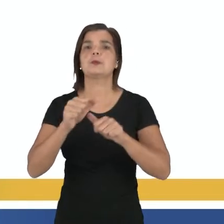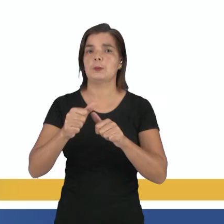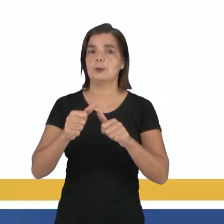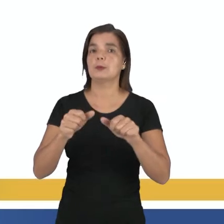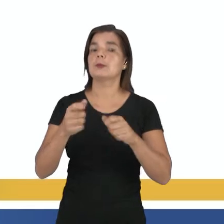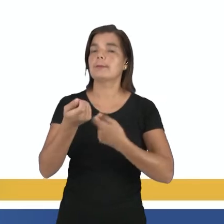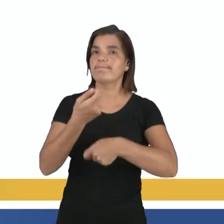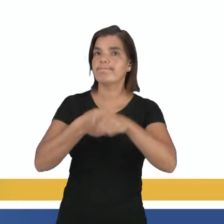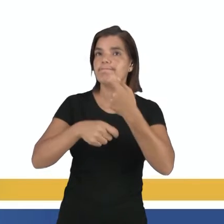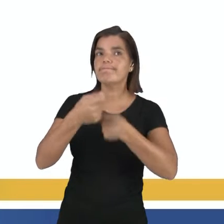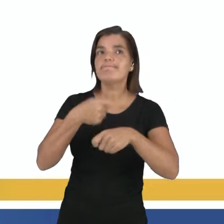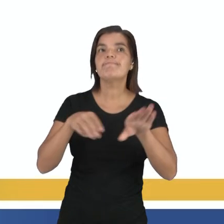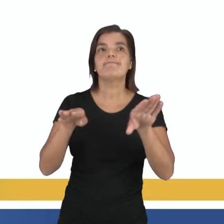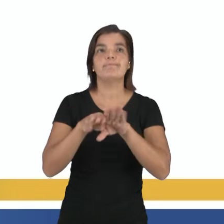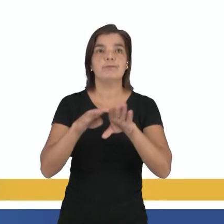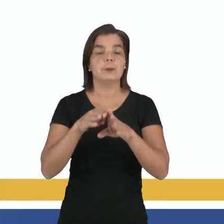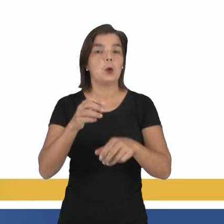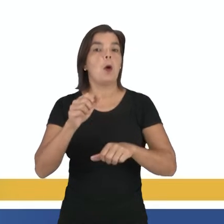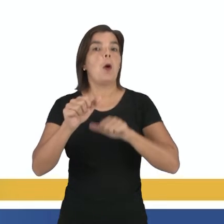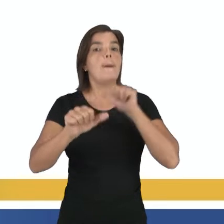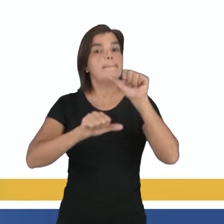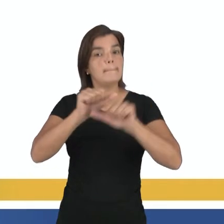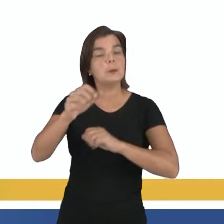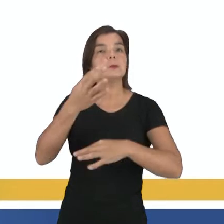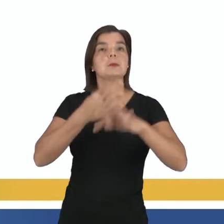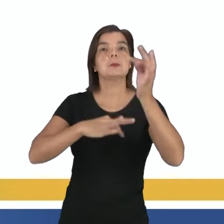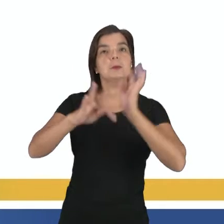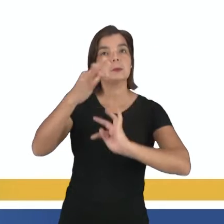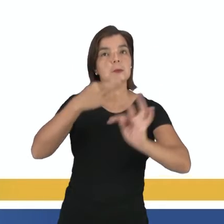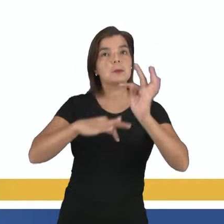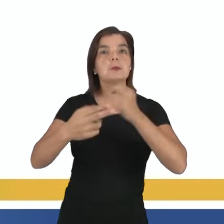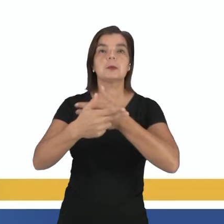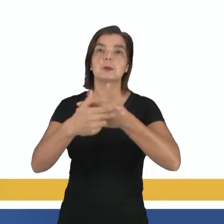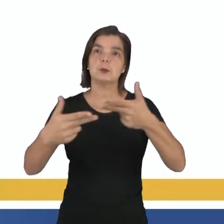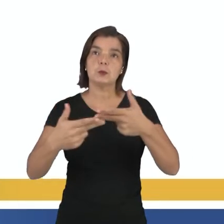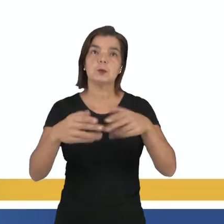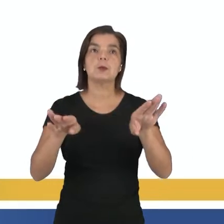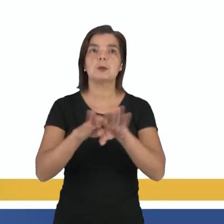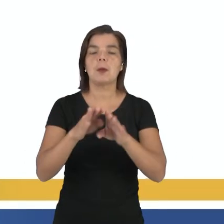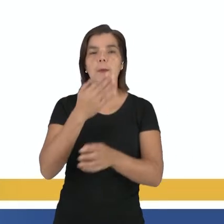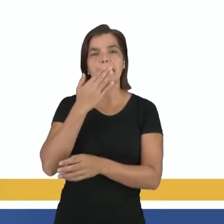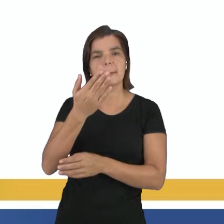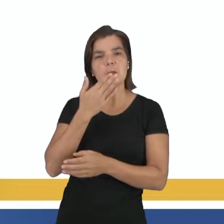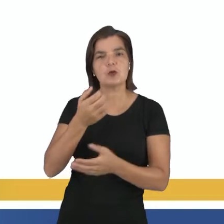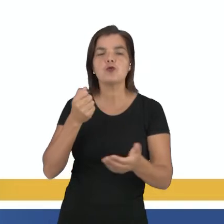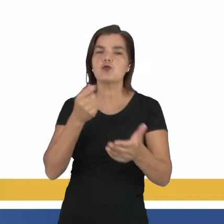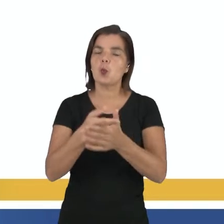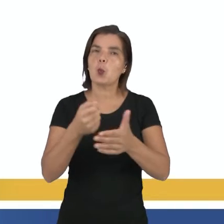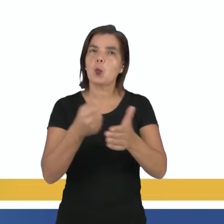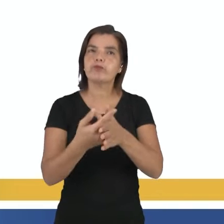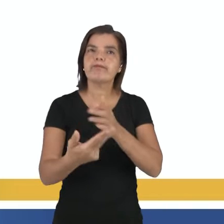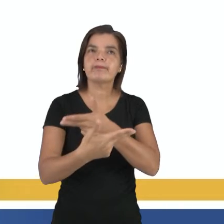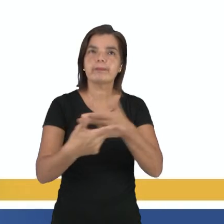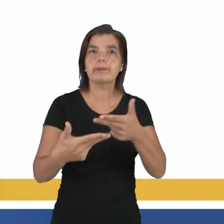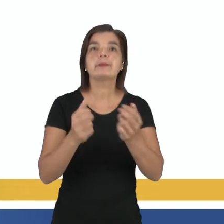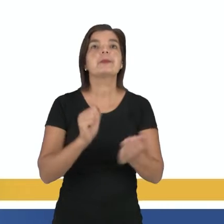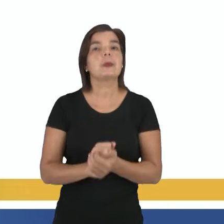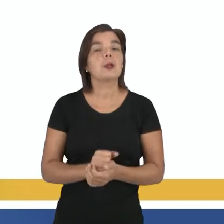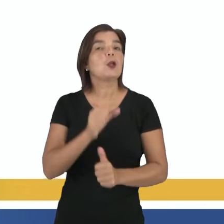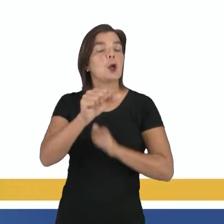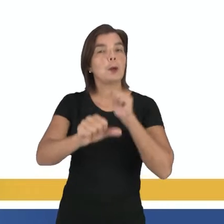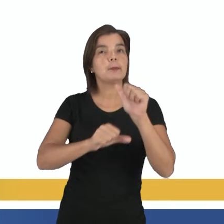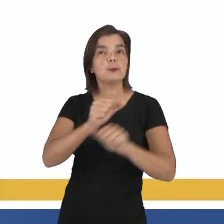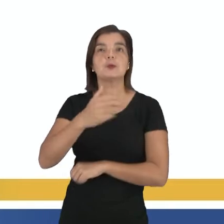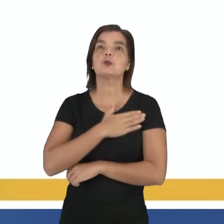estruturais na economia, tais como mudanças nas tecnologias de produção, ou nos padrões de demanda dos consumidores,